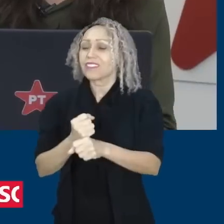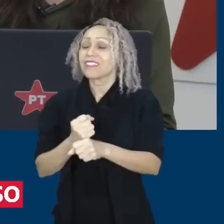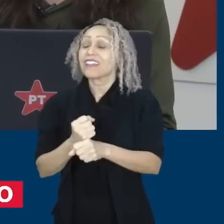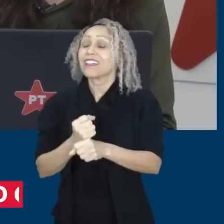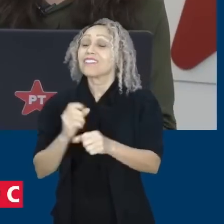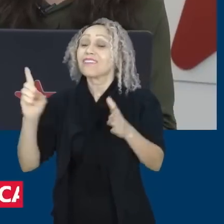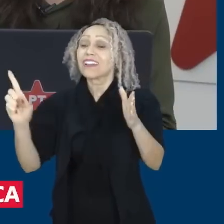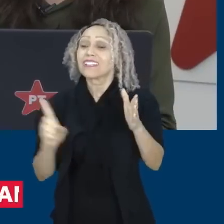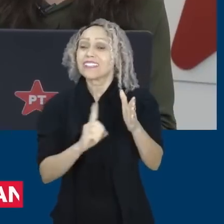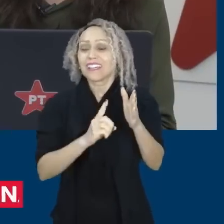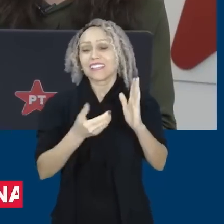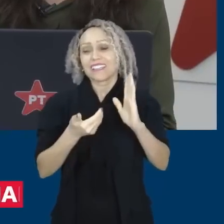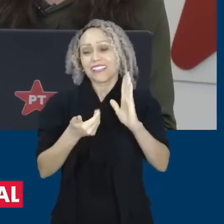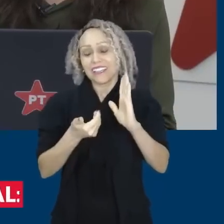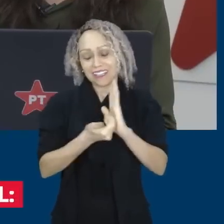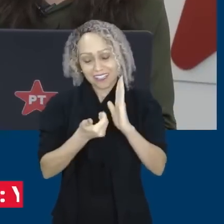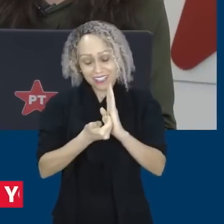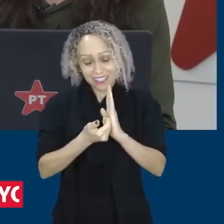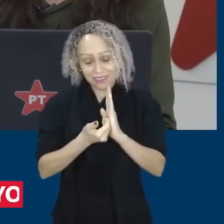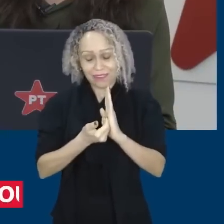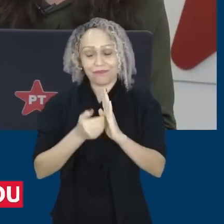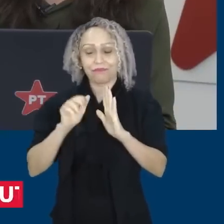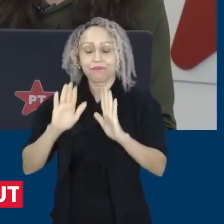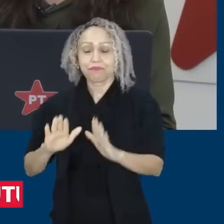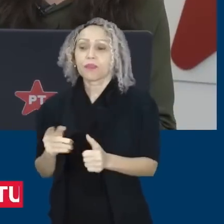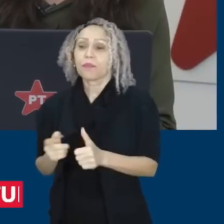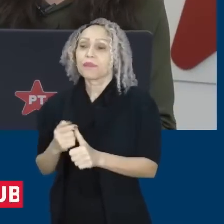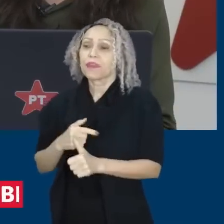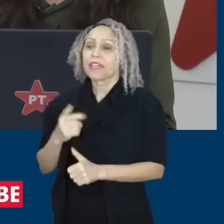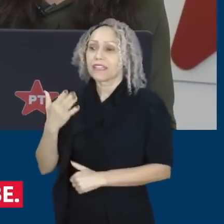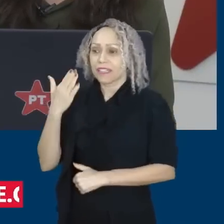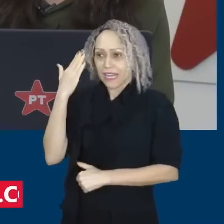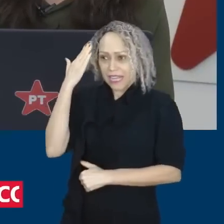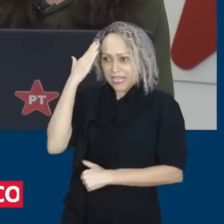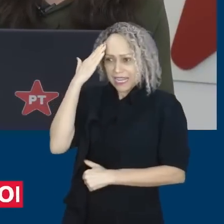Bom, primeiro eu queria agradecer muito, né, aos